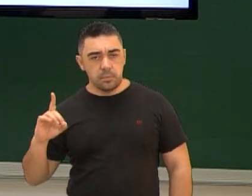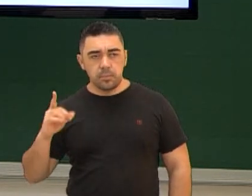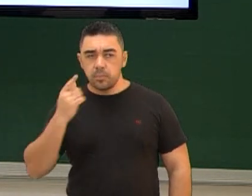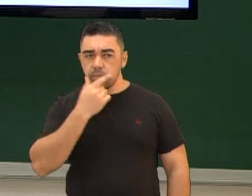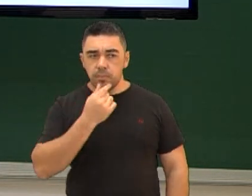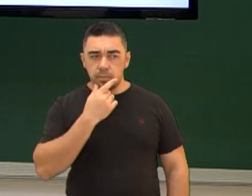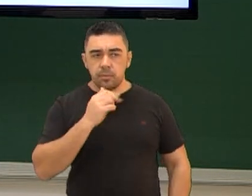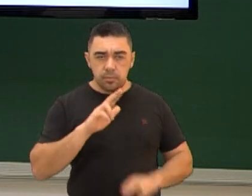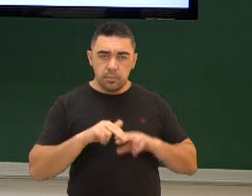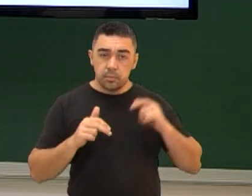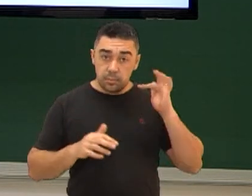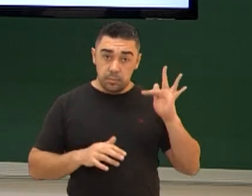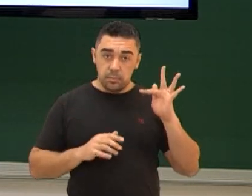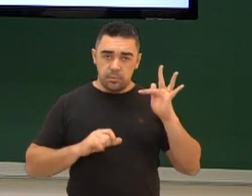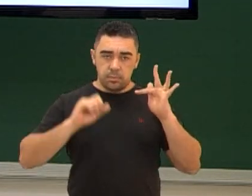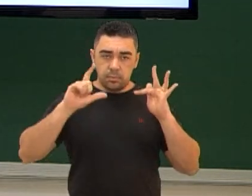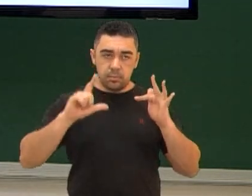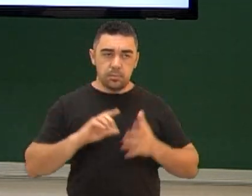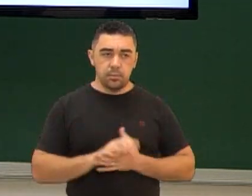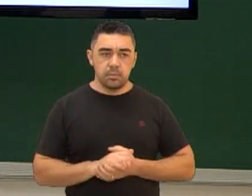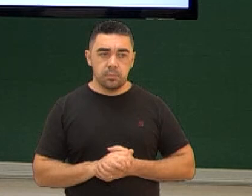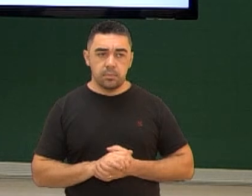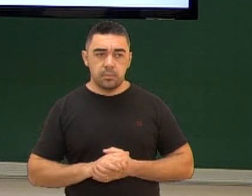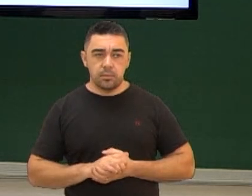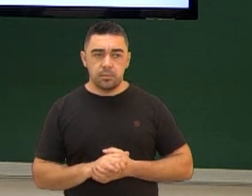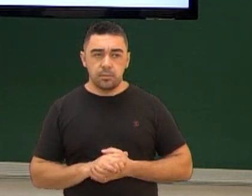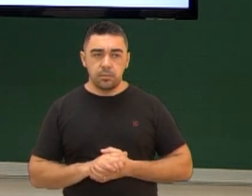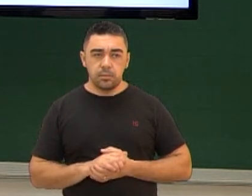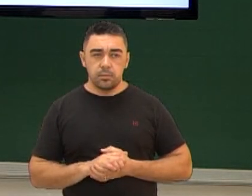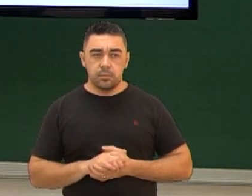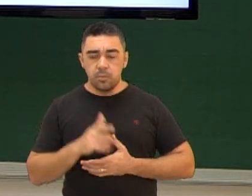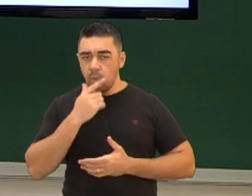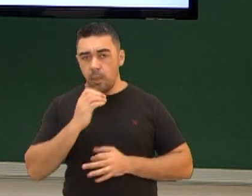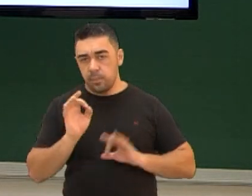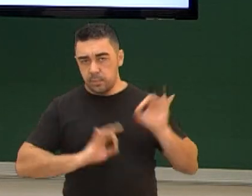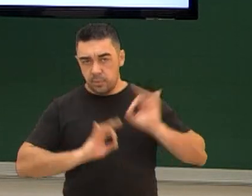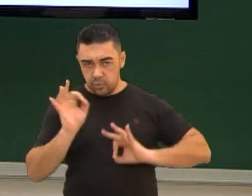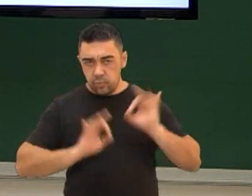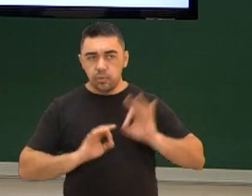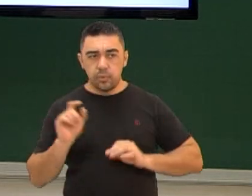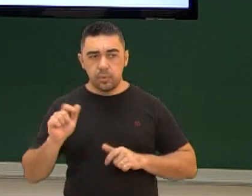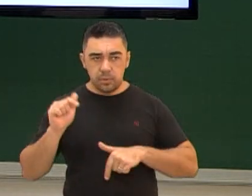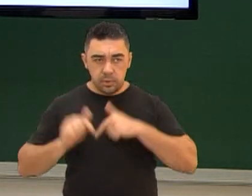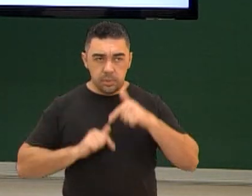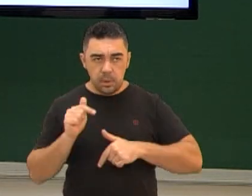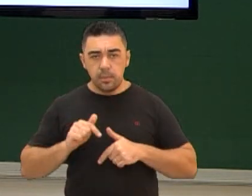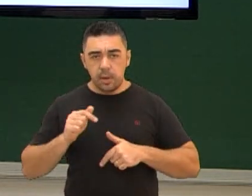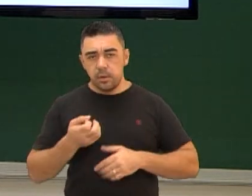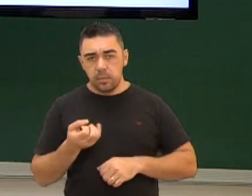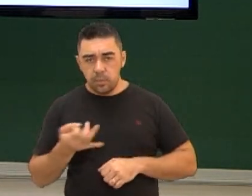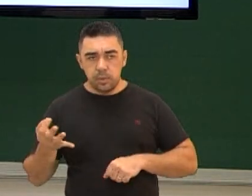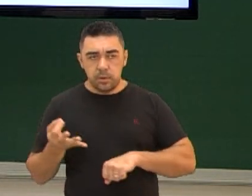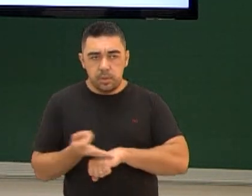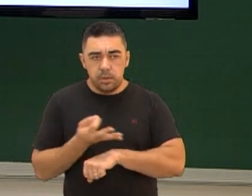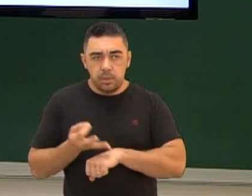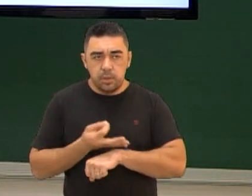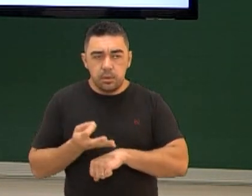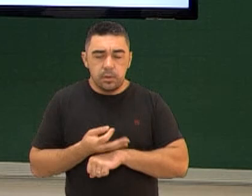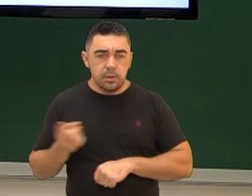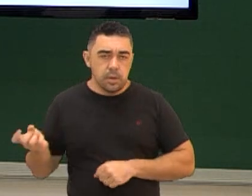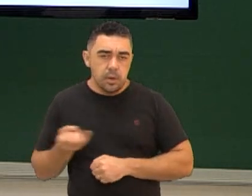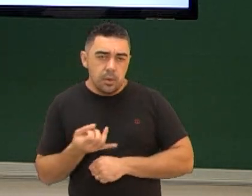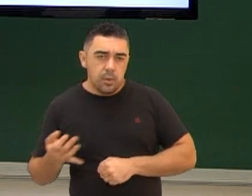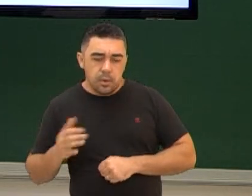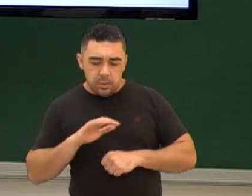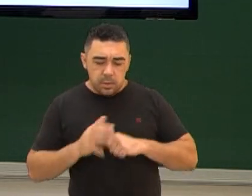de gente. Então, Michael Faraday, que elaborou trabalhos sobre capacitância, sobre